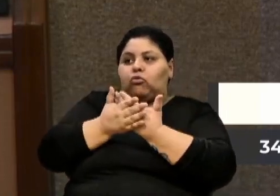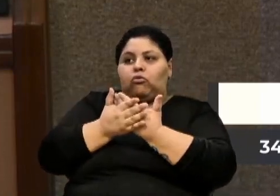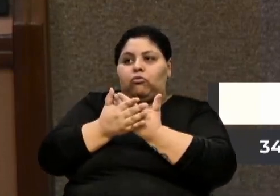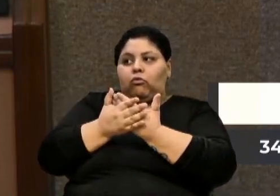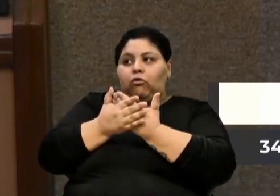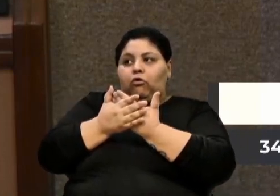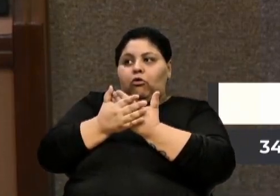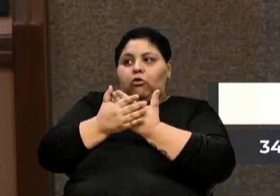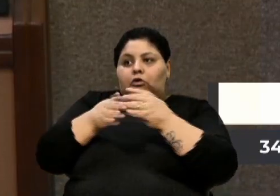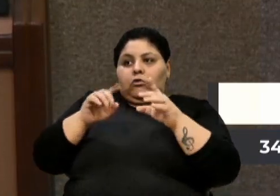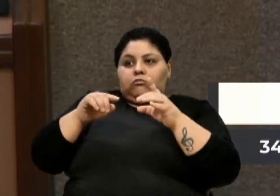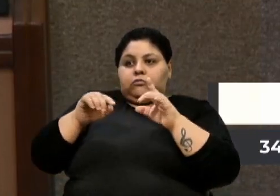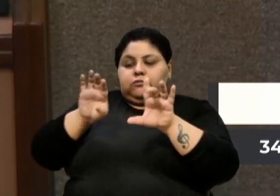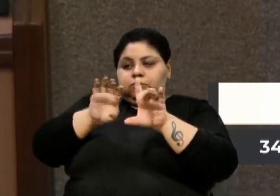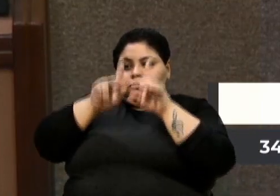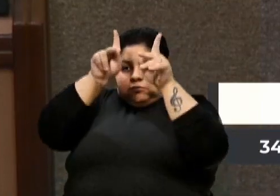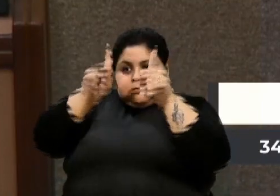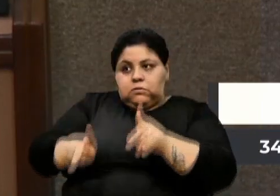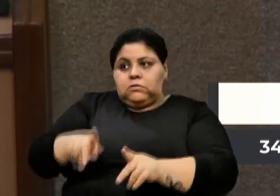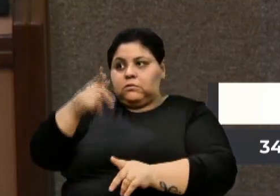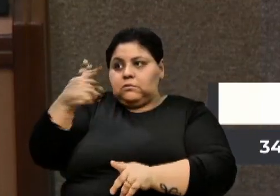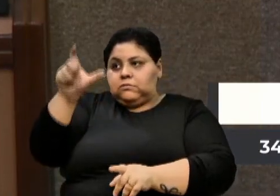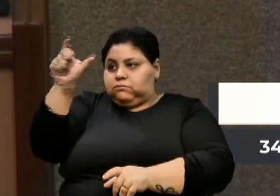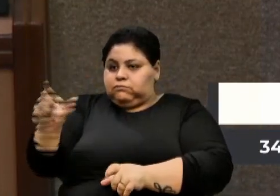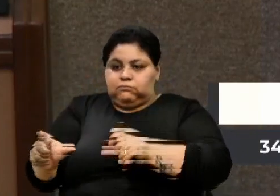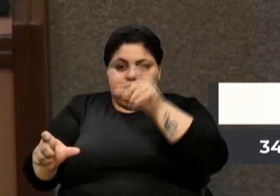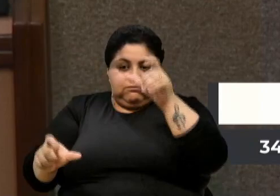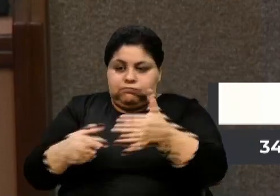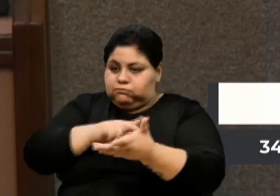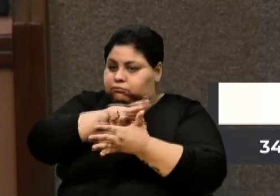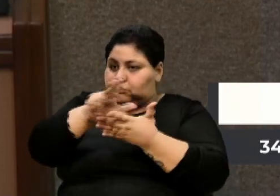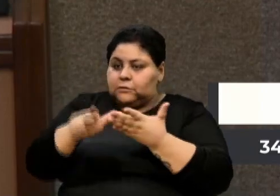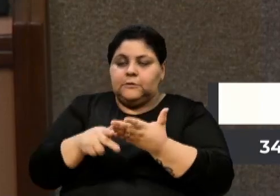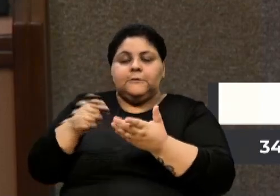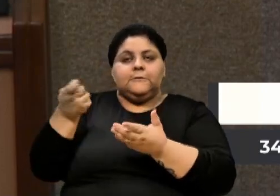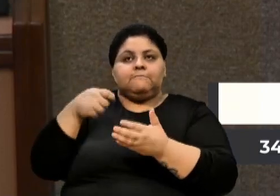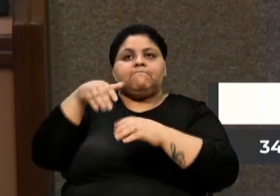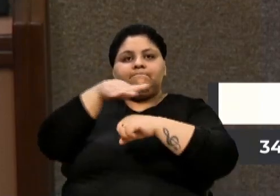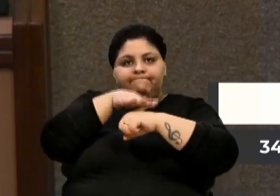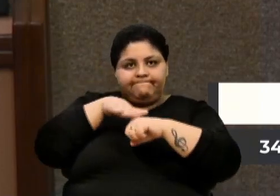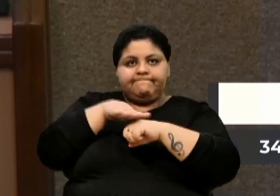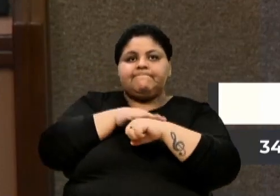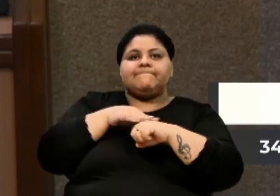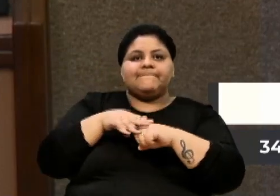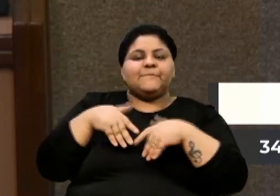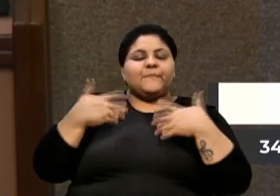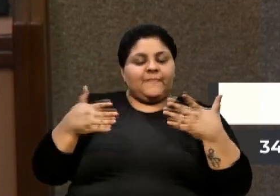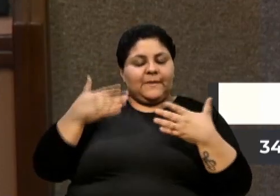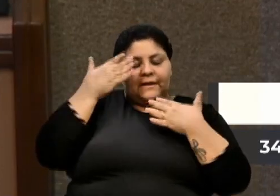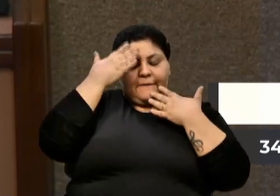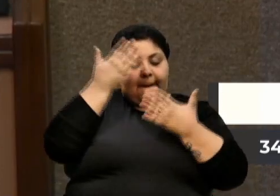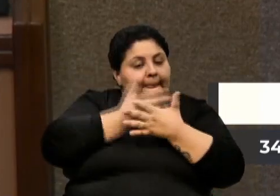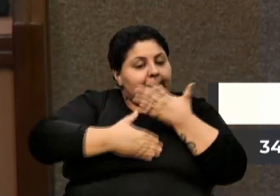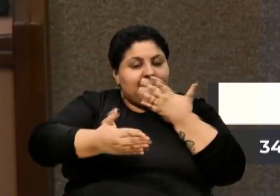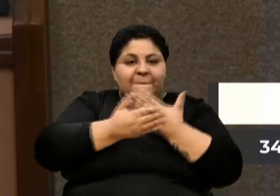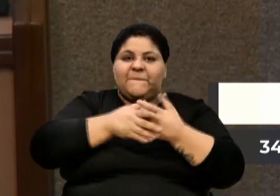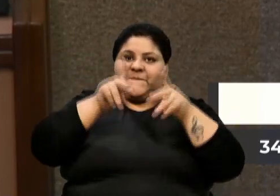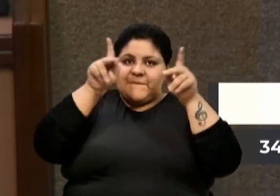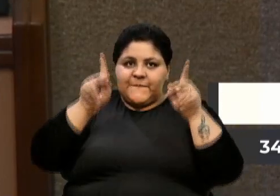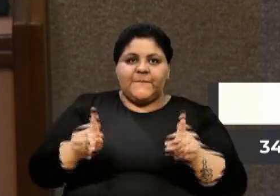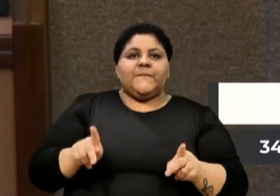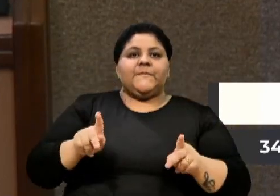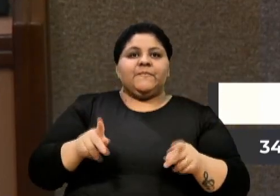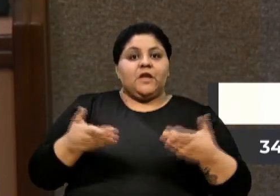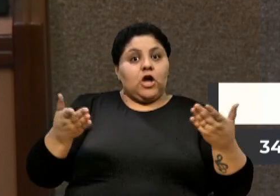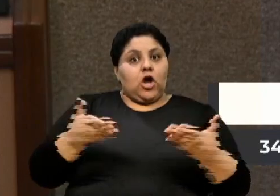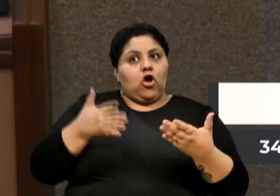é preciso dialogar e não tentar fazer por conta, né? Então, agradecer a todo esse pessoal. As coisas estão